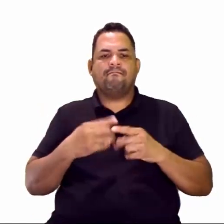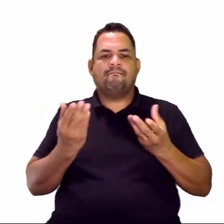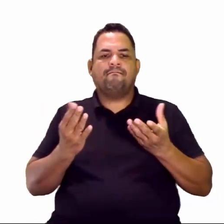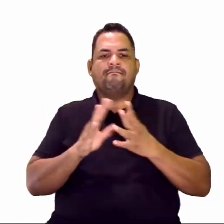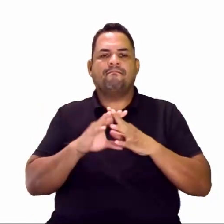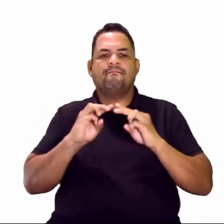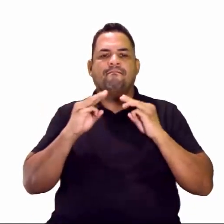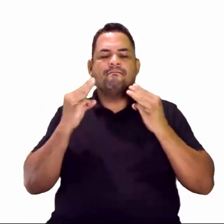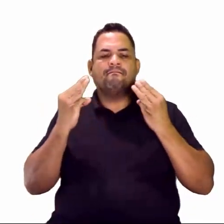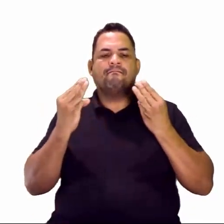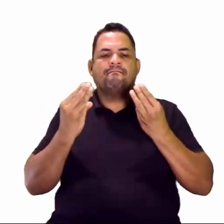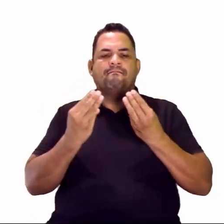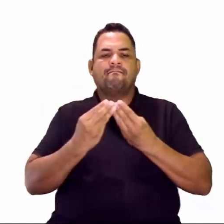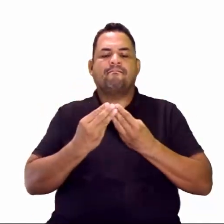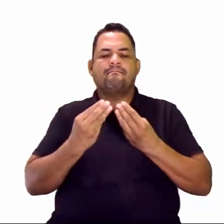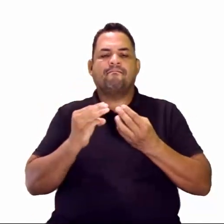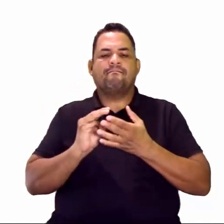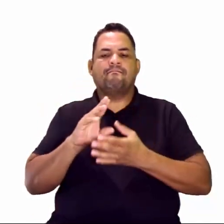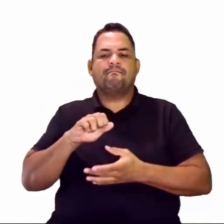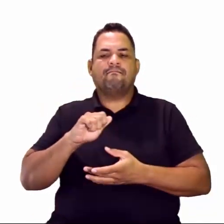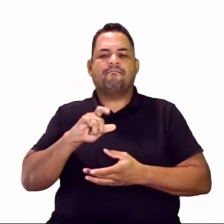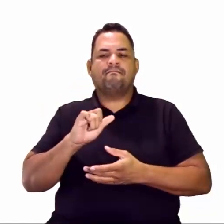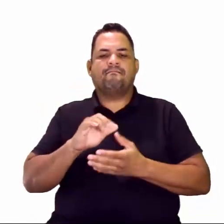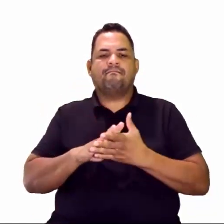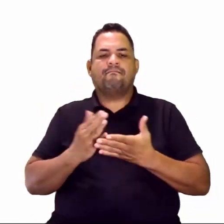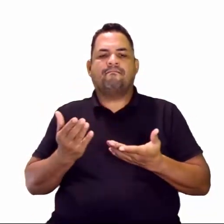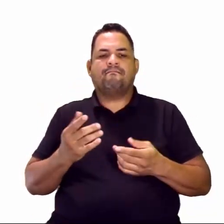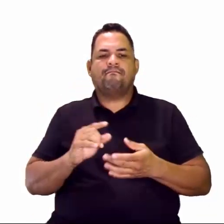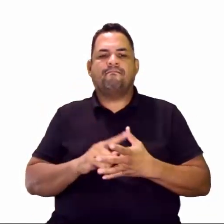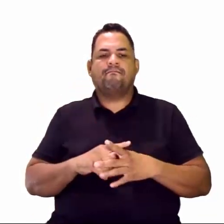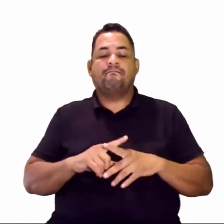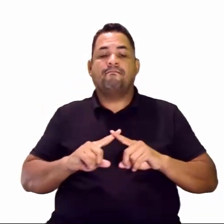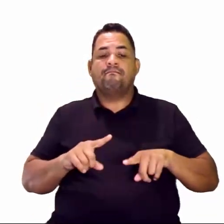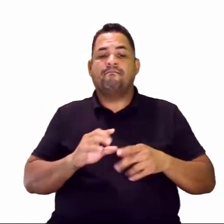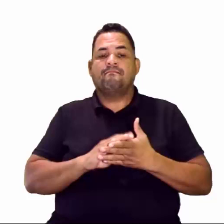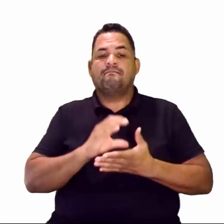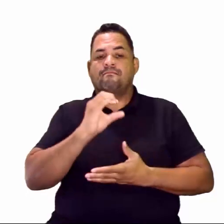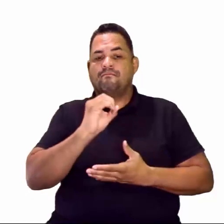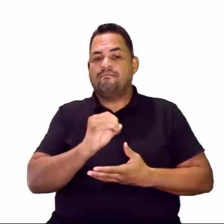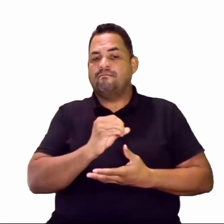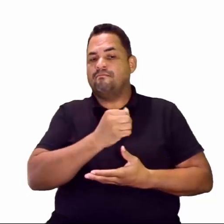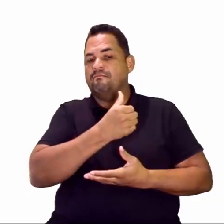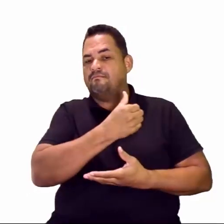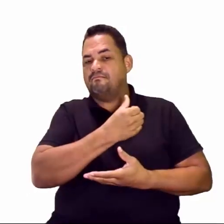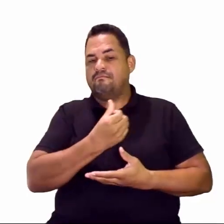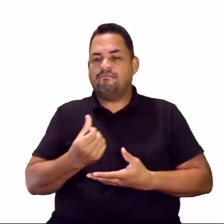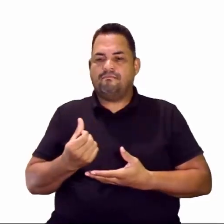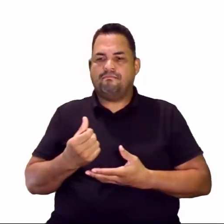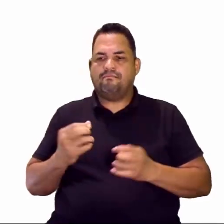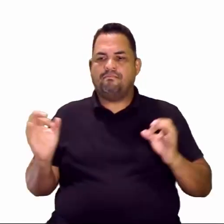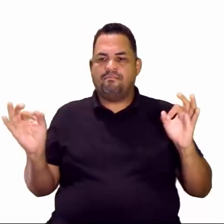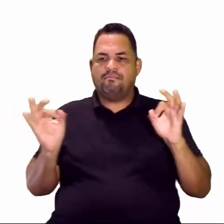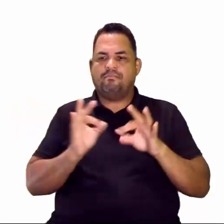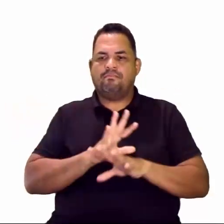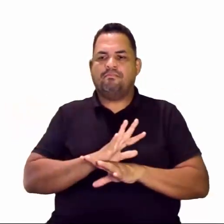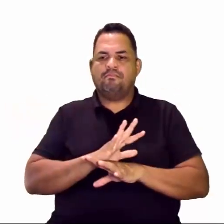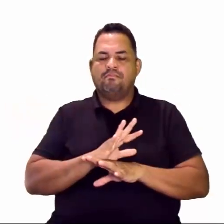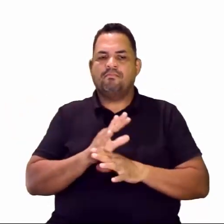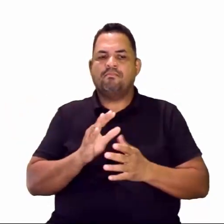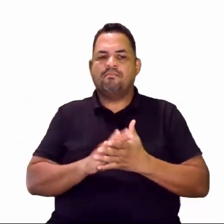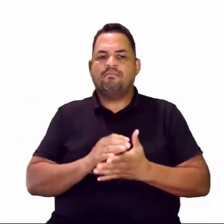massa molecular do carbono é 12, já do oxigênio é 16. Portanto, para o